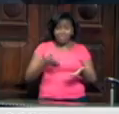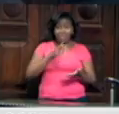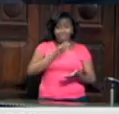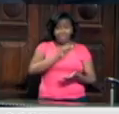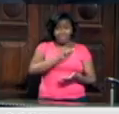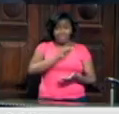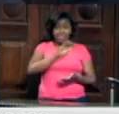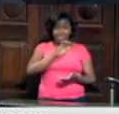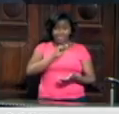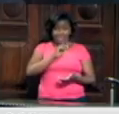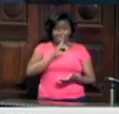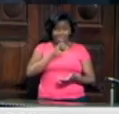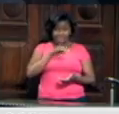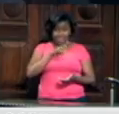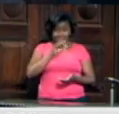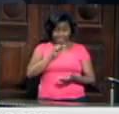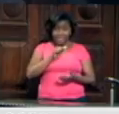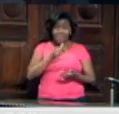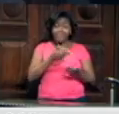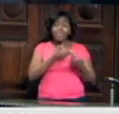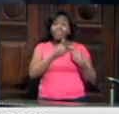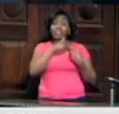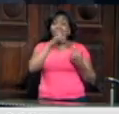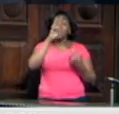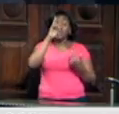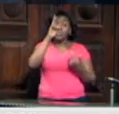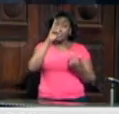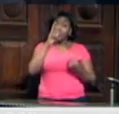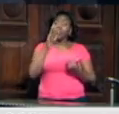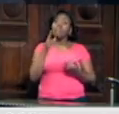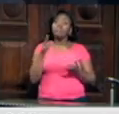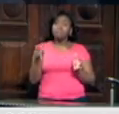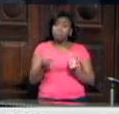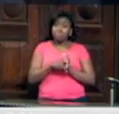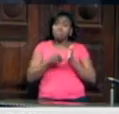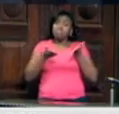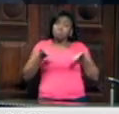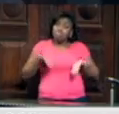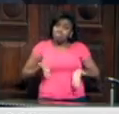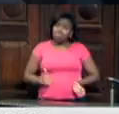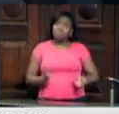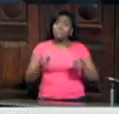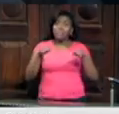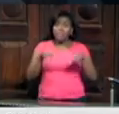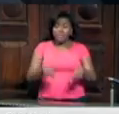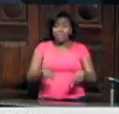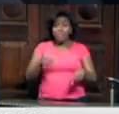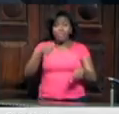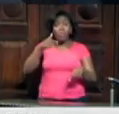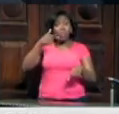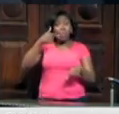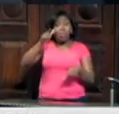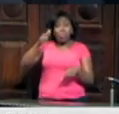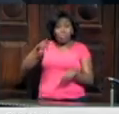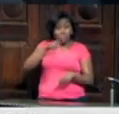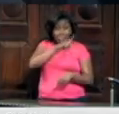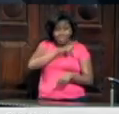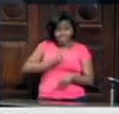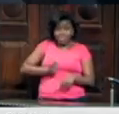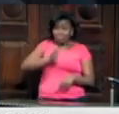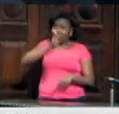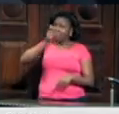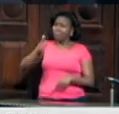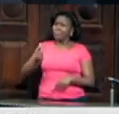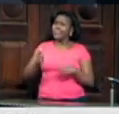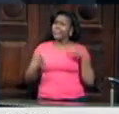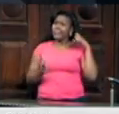estar sendo comandada por um carioca de verdade. Poucos presidentes terão sido tão cariocas quanto o presidente Ricardo Cravo